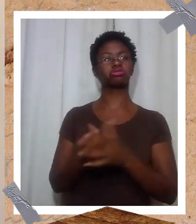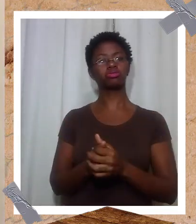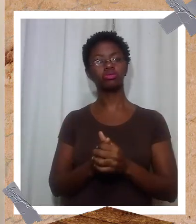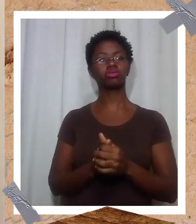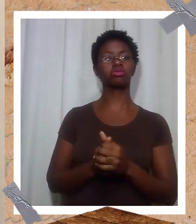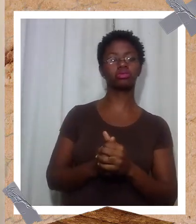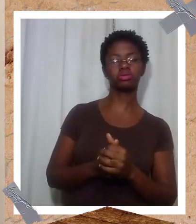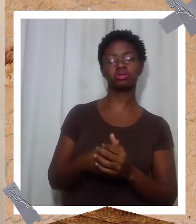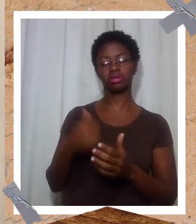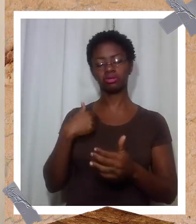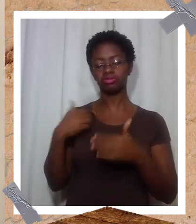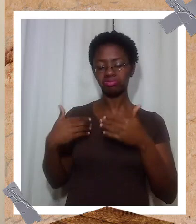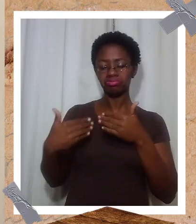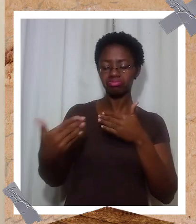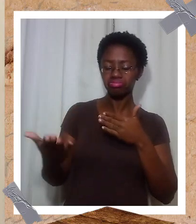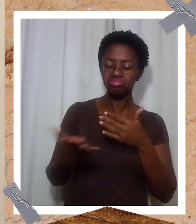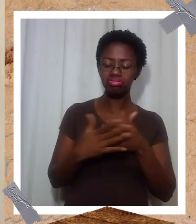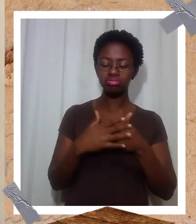coisa todinha, eu comecei a,